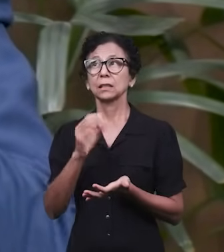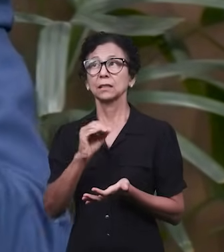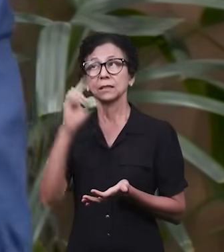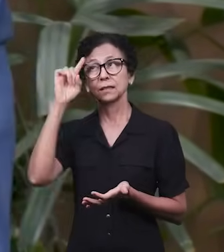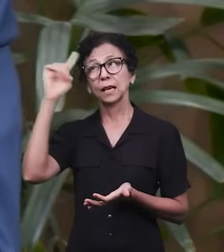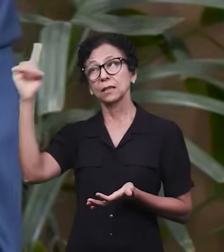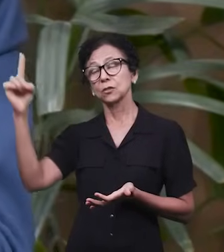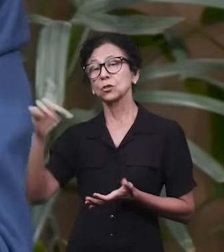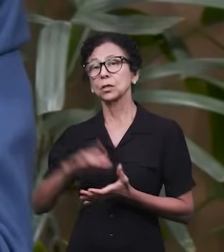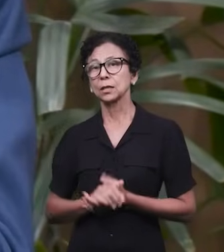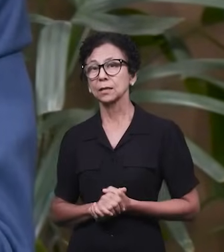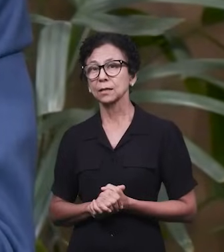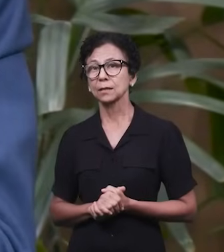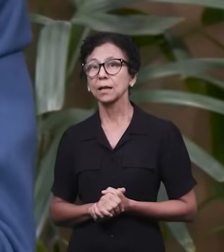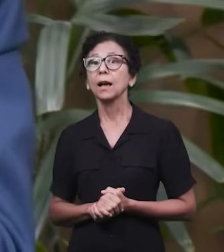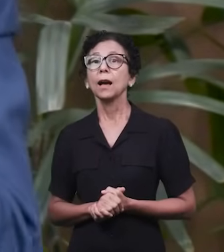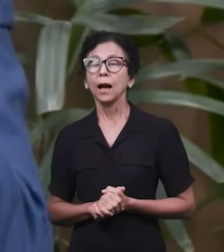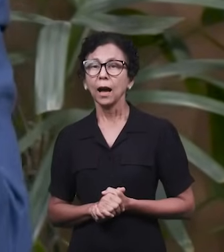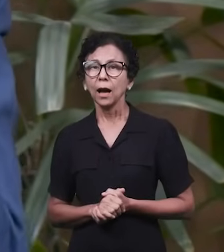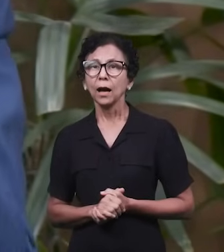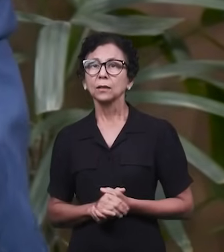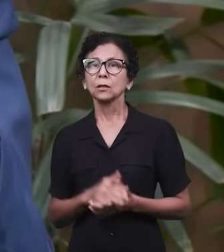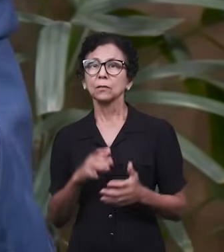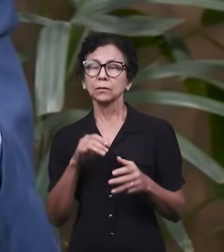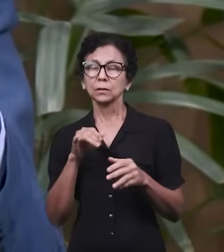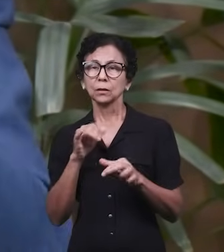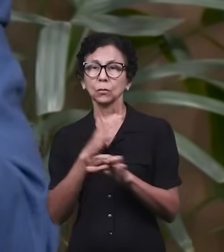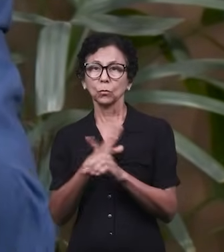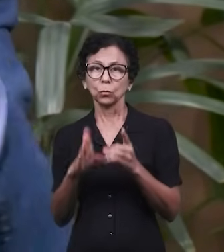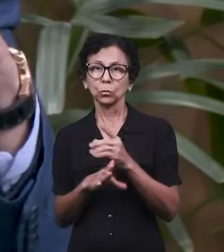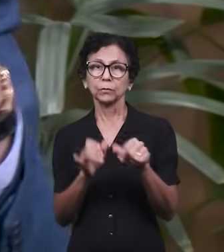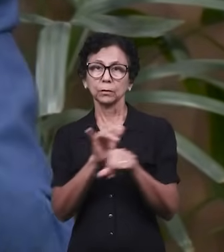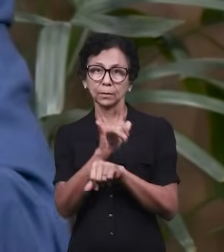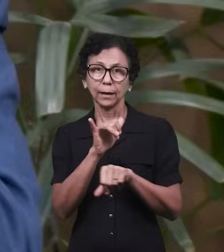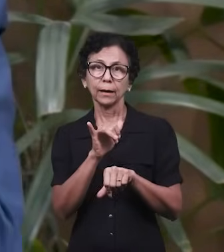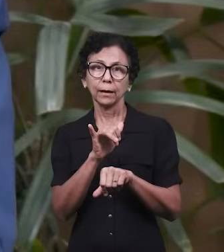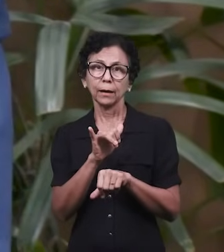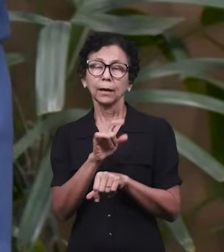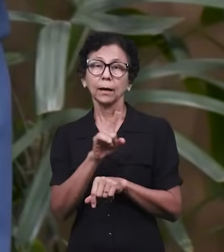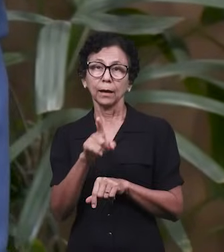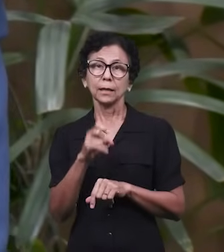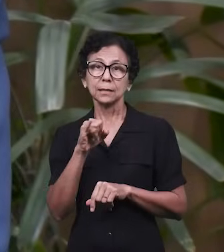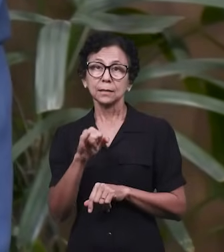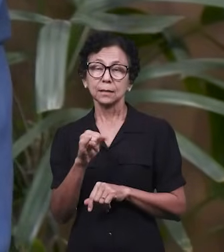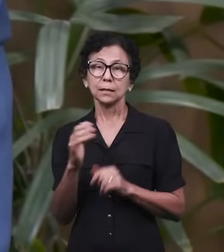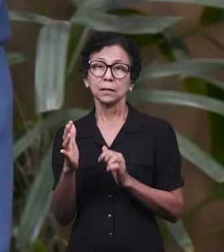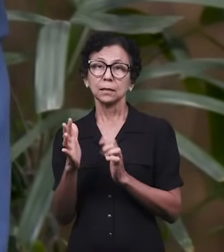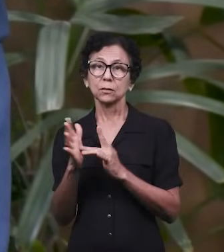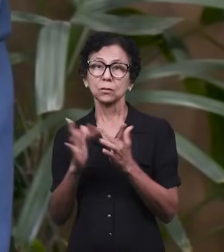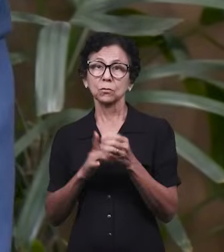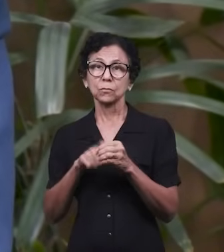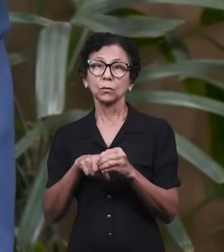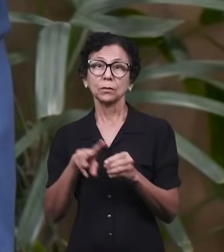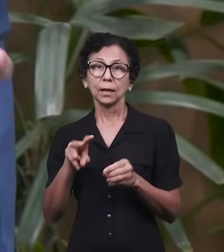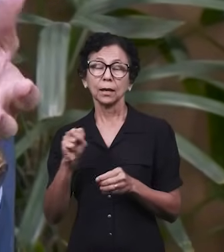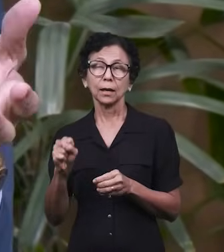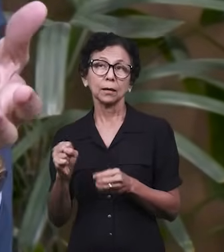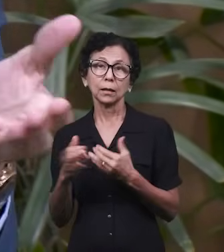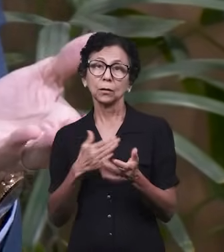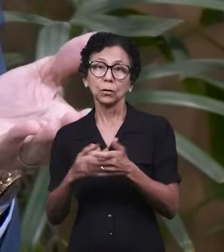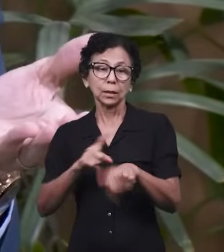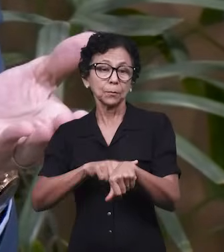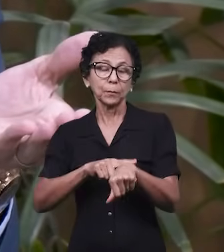nas nuvens quando Jesus voltar. Porque todas as coisas vêm depois. É igual Jesus disse, olhar para os lírios do campo. Olha aí, eles não